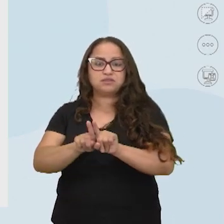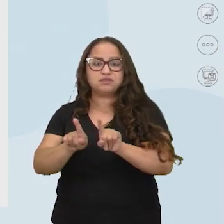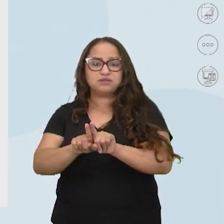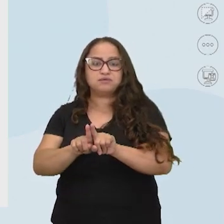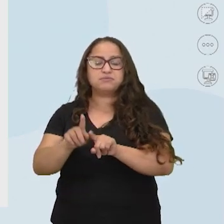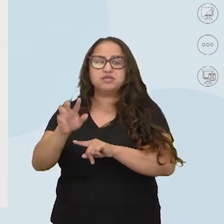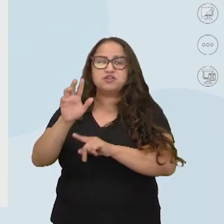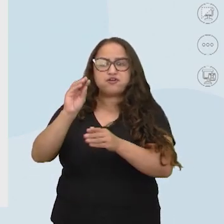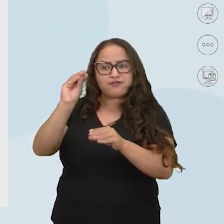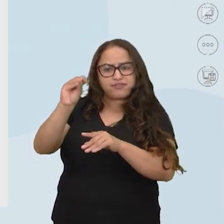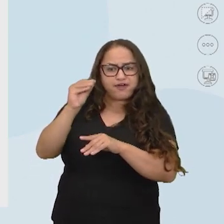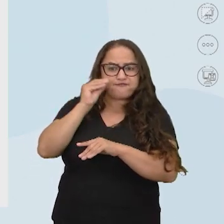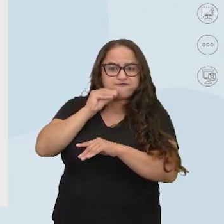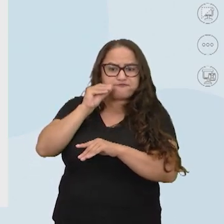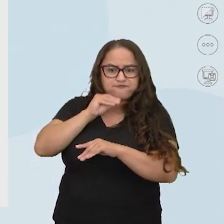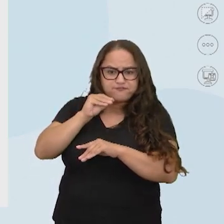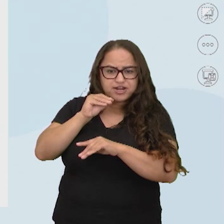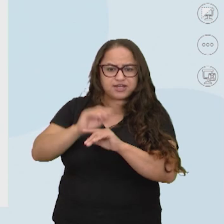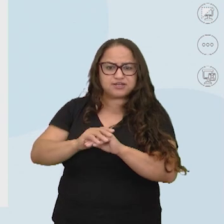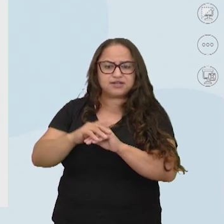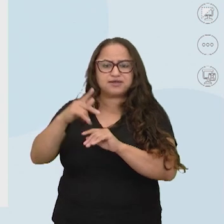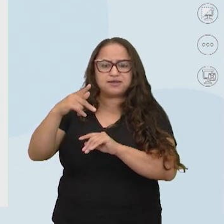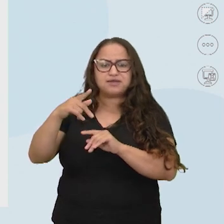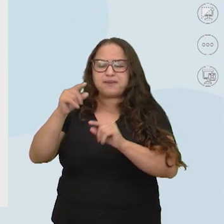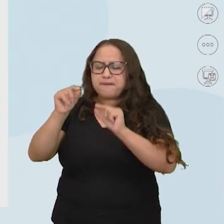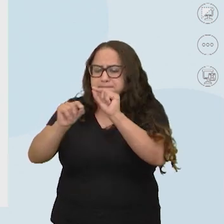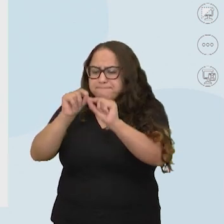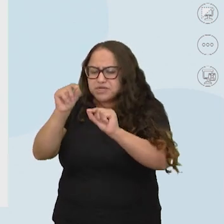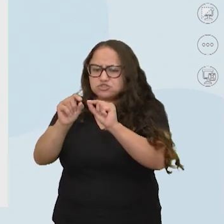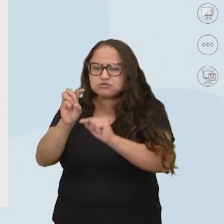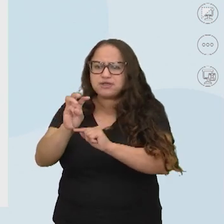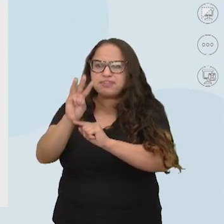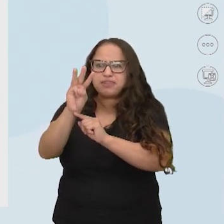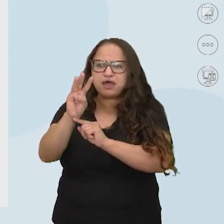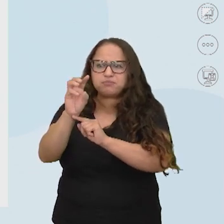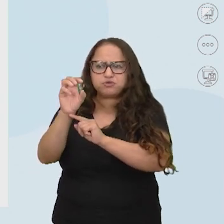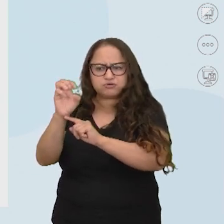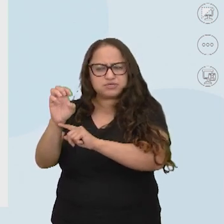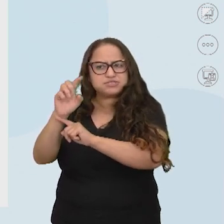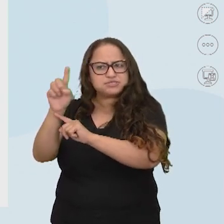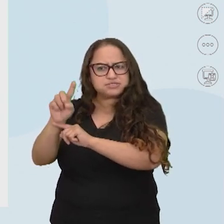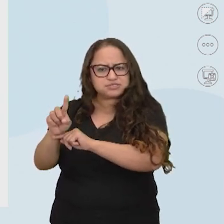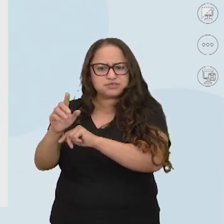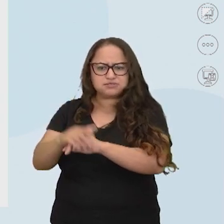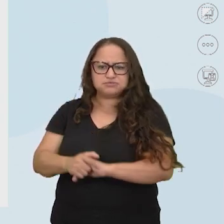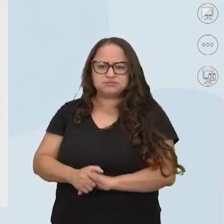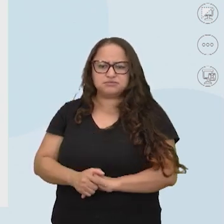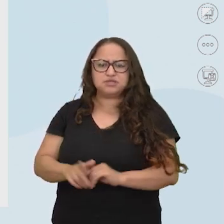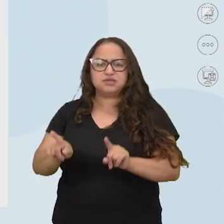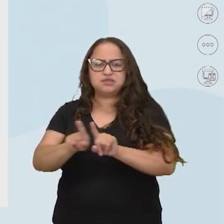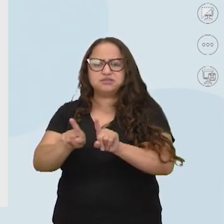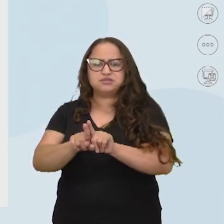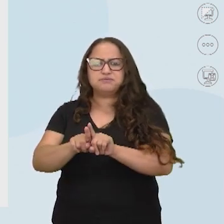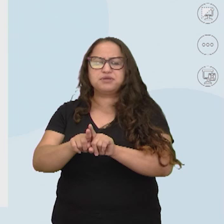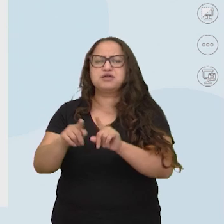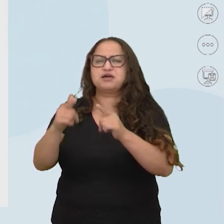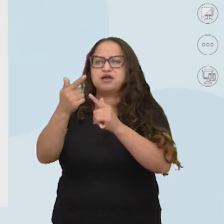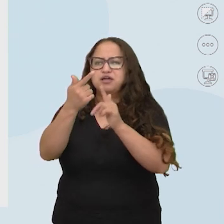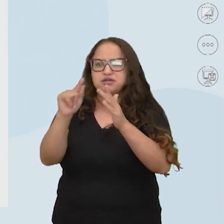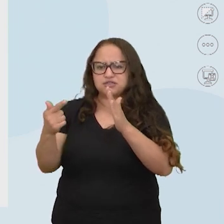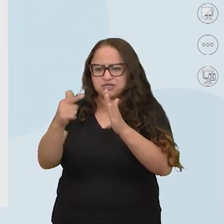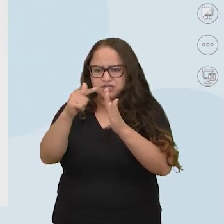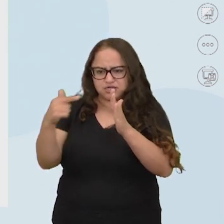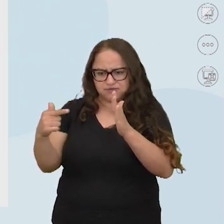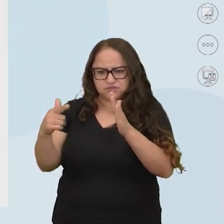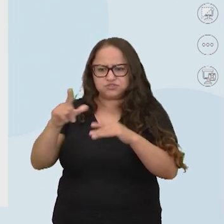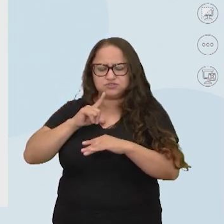e a Z, que mediam as partículas, a força fraca. E a força gravitacional é o graviton. Aí eu